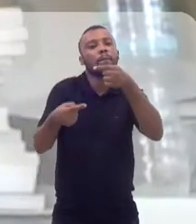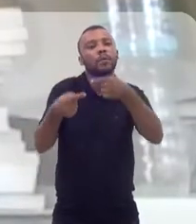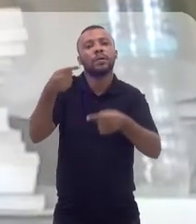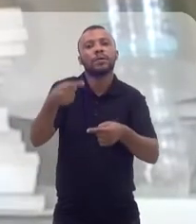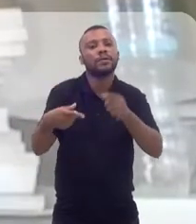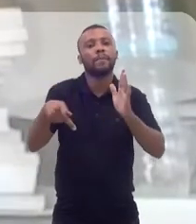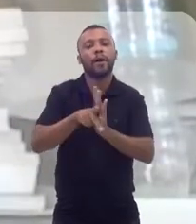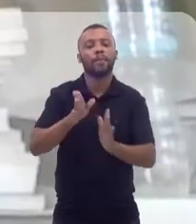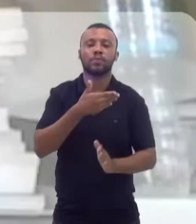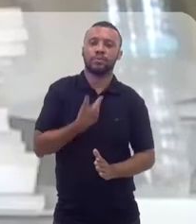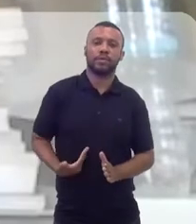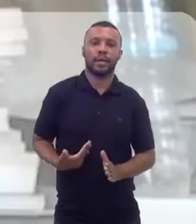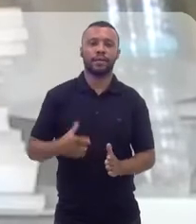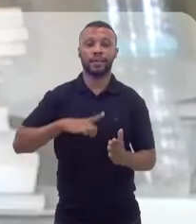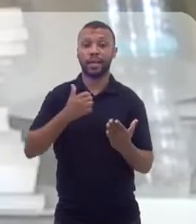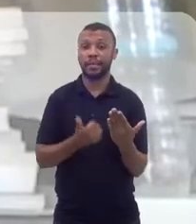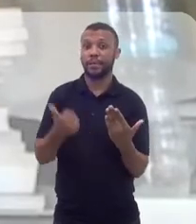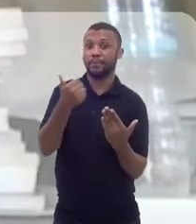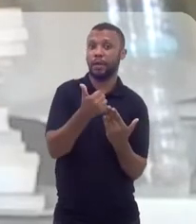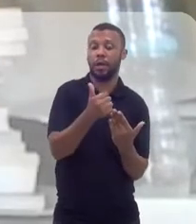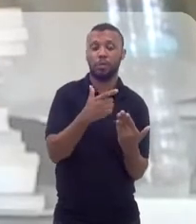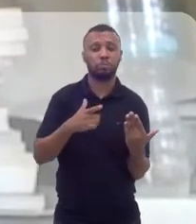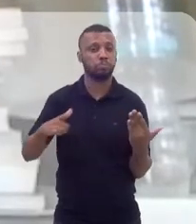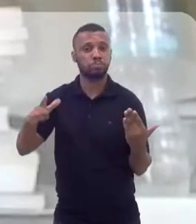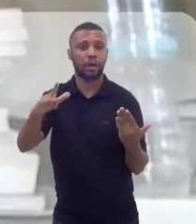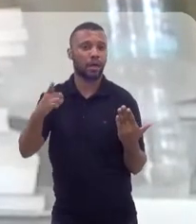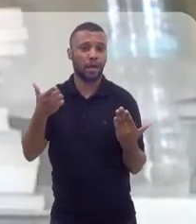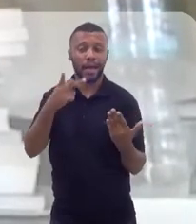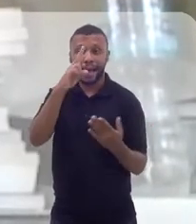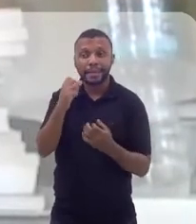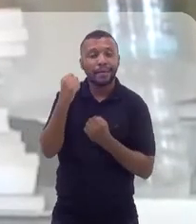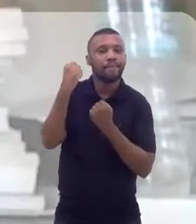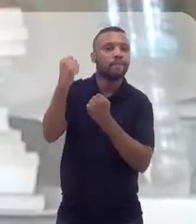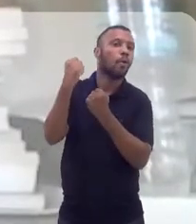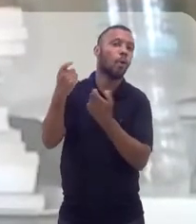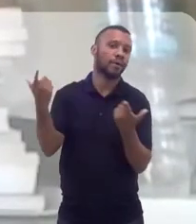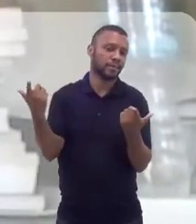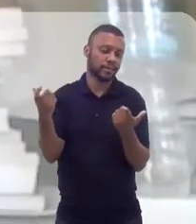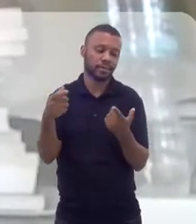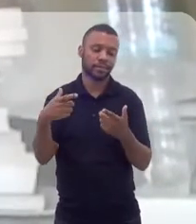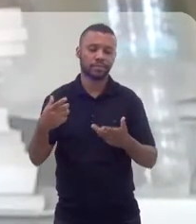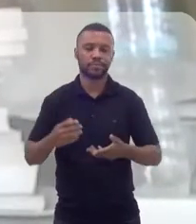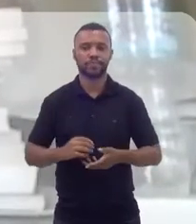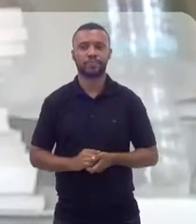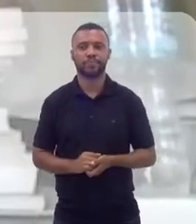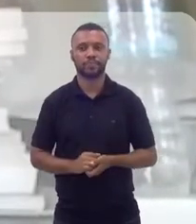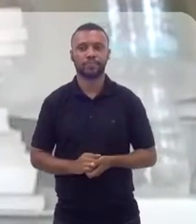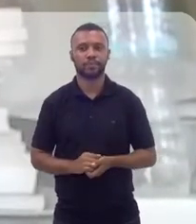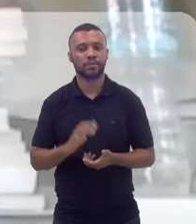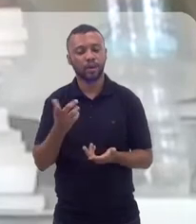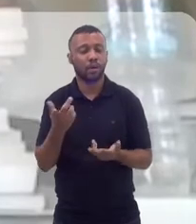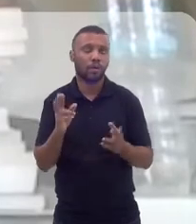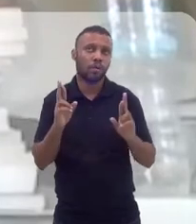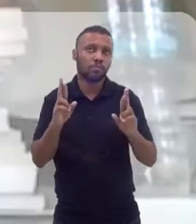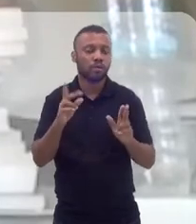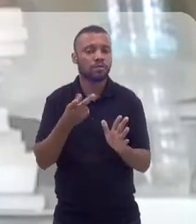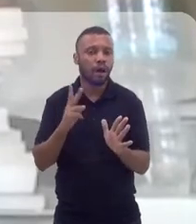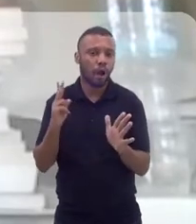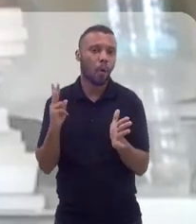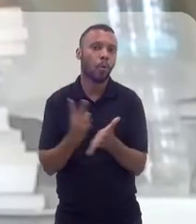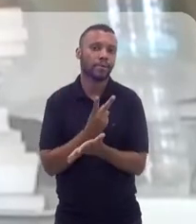porque quem tem esse privilégio, né? Essa força. Então, é importantíssimo que isso